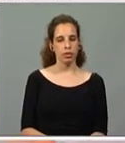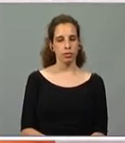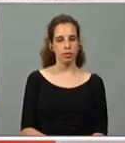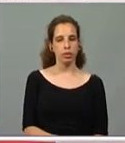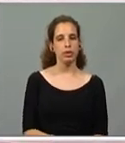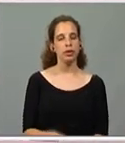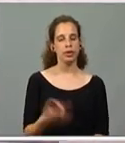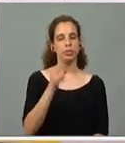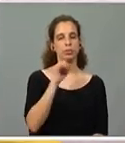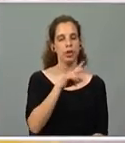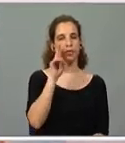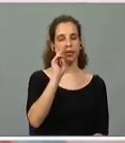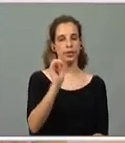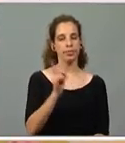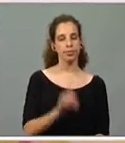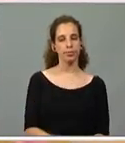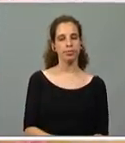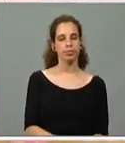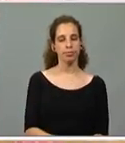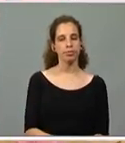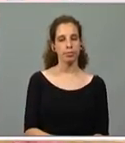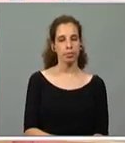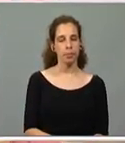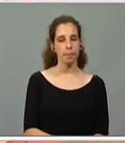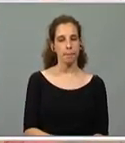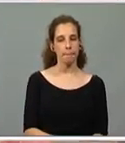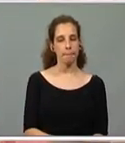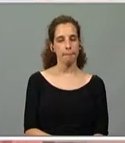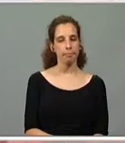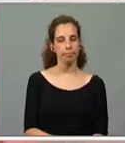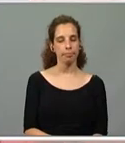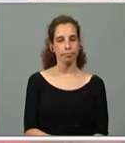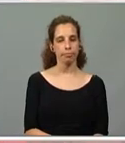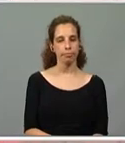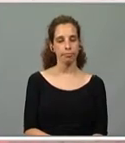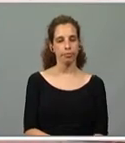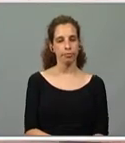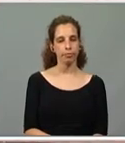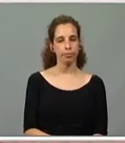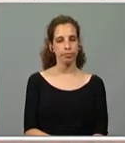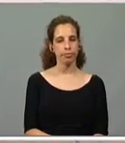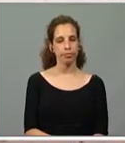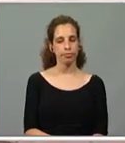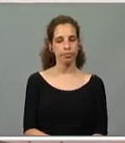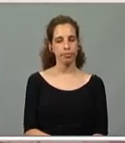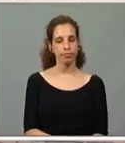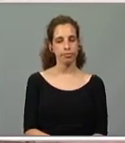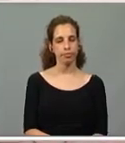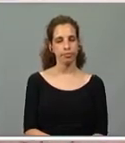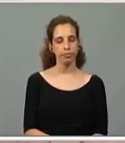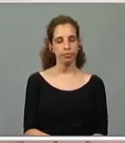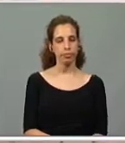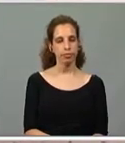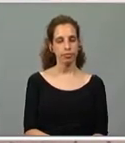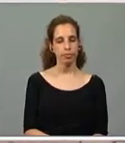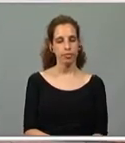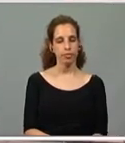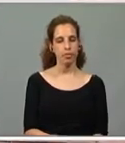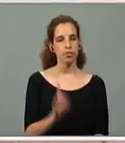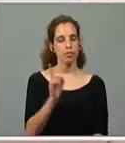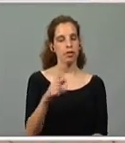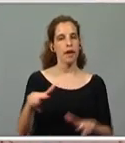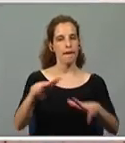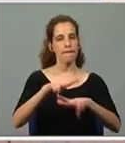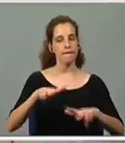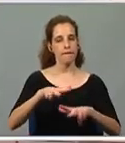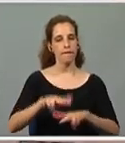Portanto, como puderam ver aqui, e vamos aqui só baixar o nosso vídeo. Este